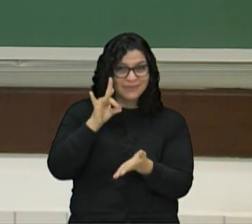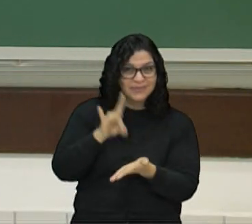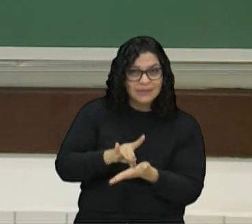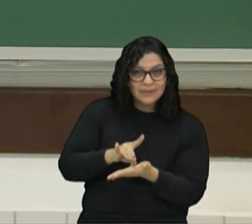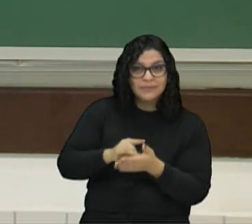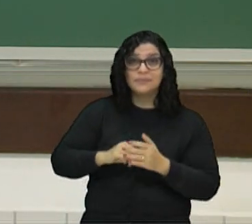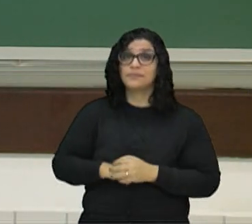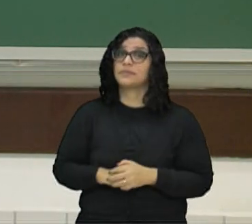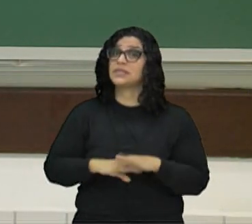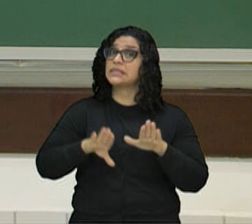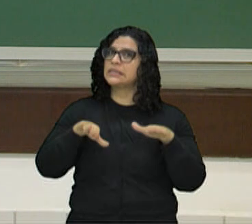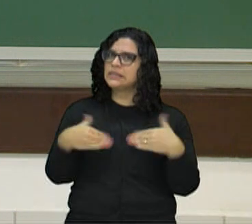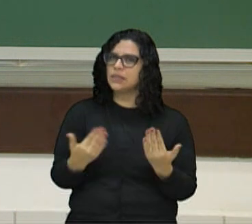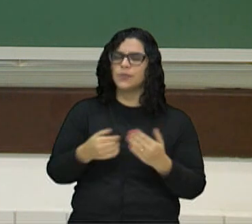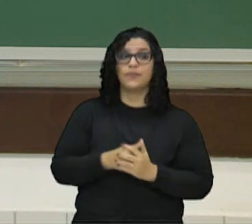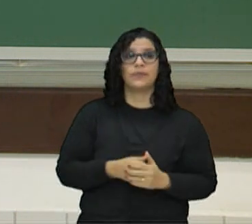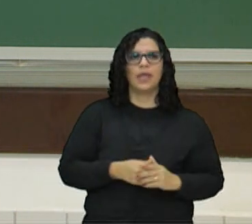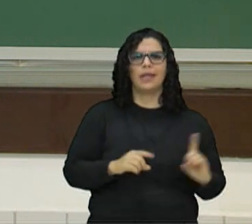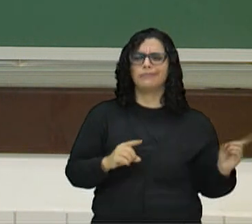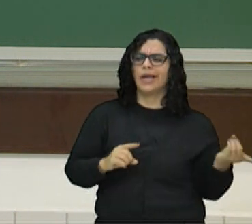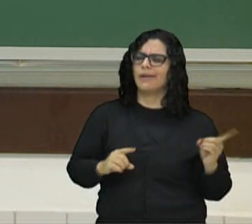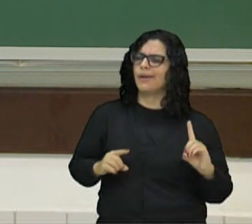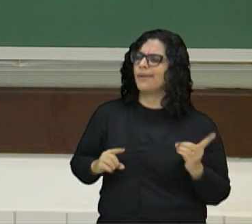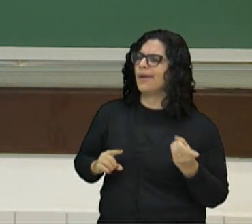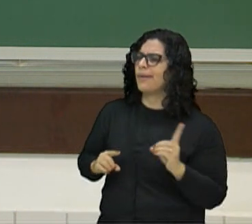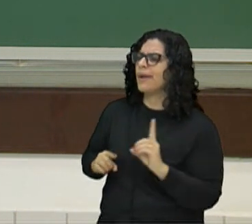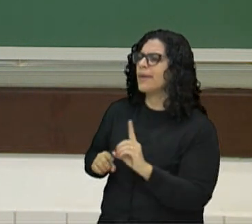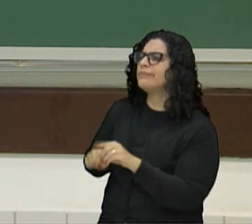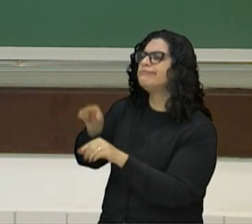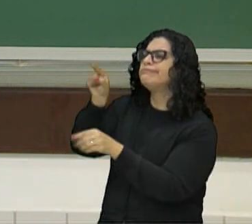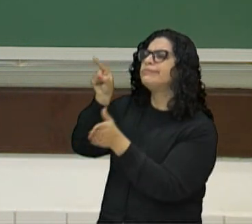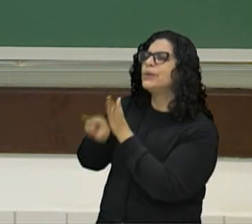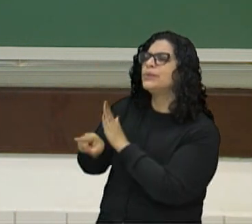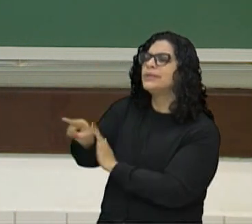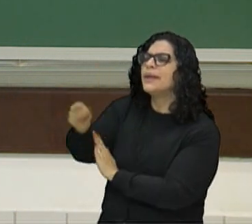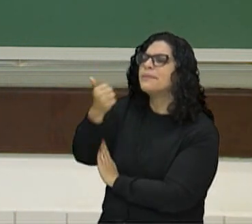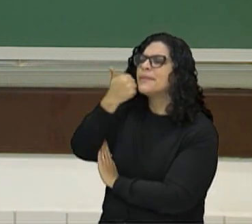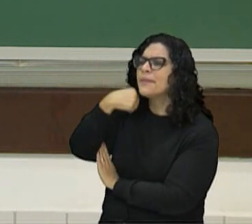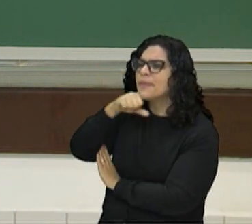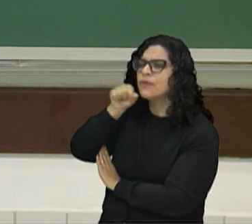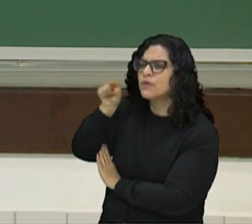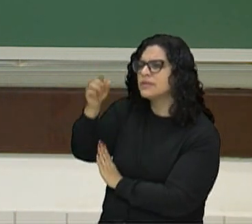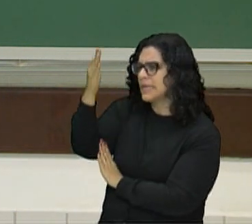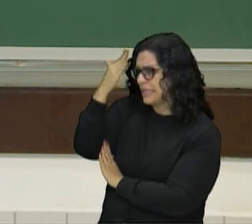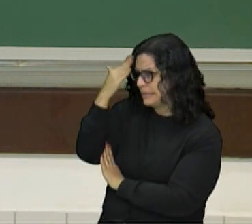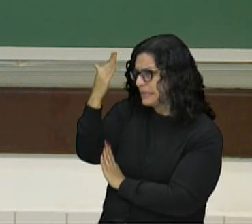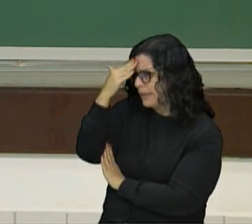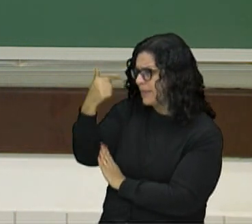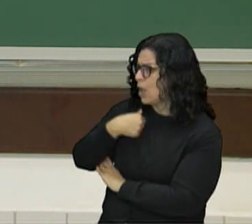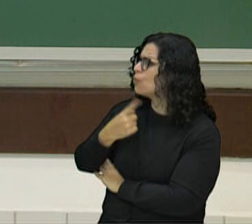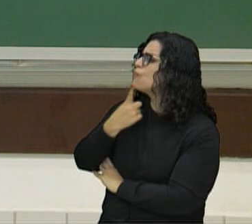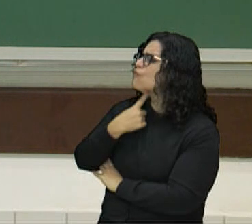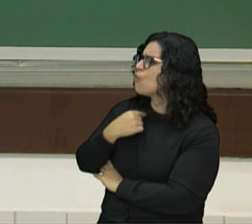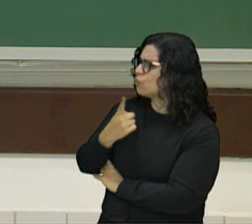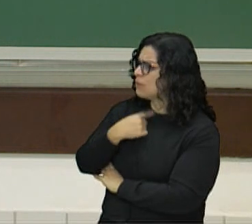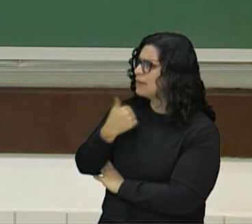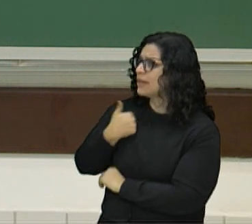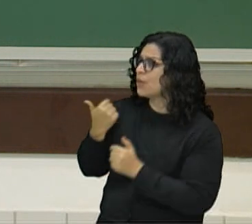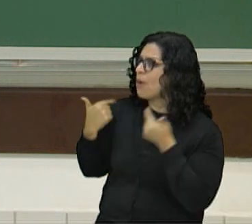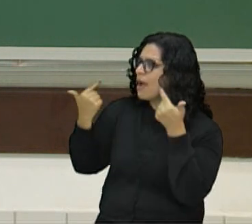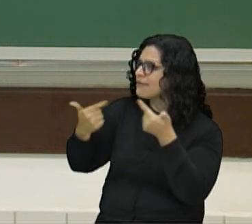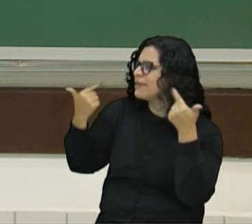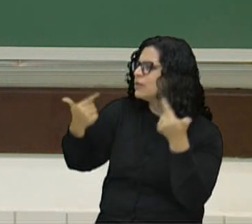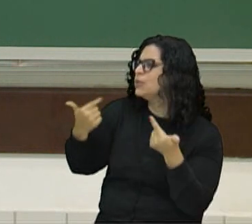verdade? Então, ele chega para a sua mãe e fala assim: você sabe, mãe, que eu tenho uma grande